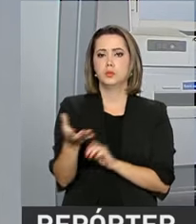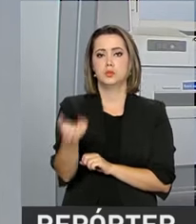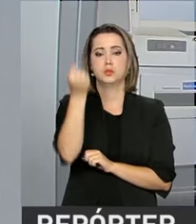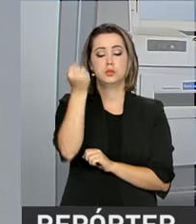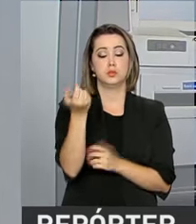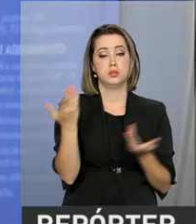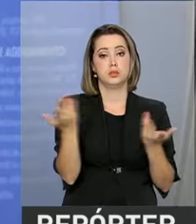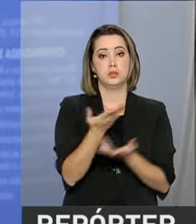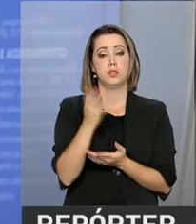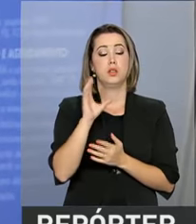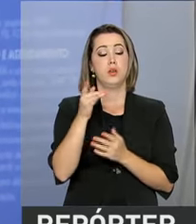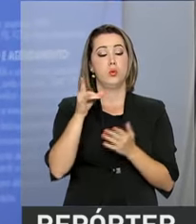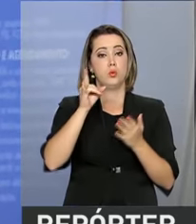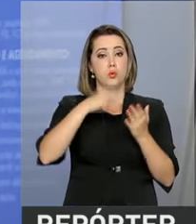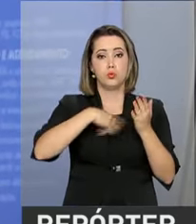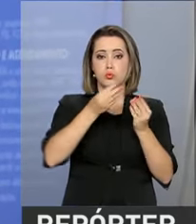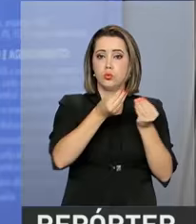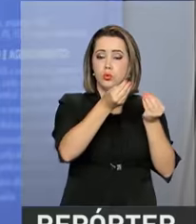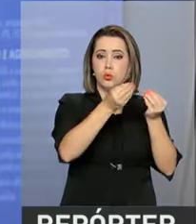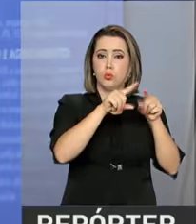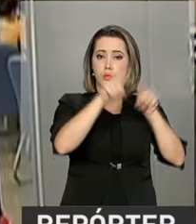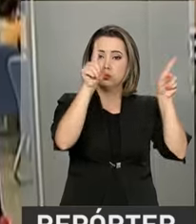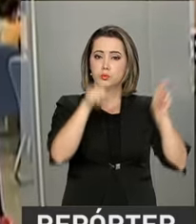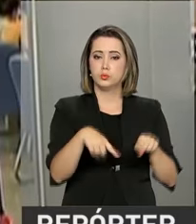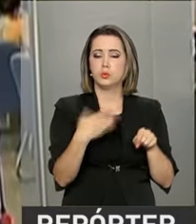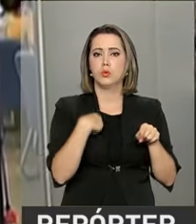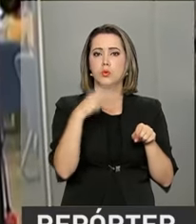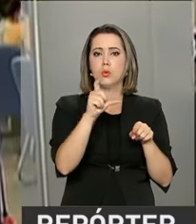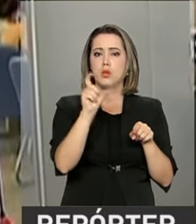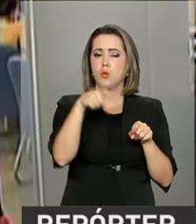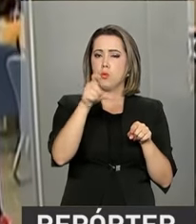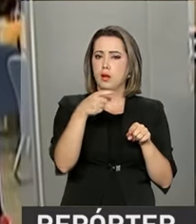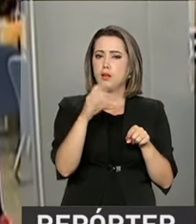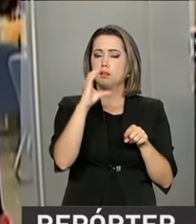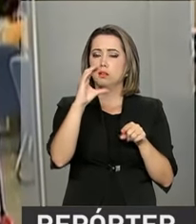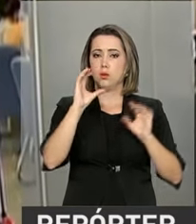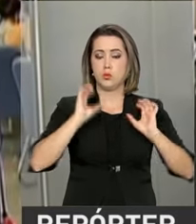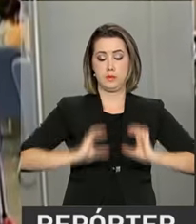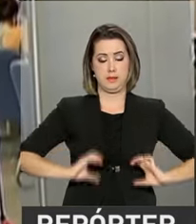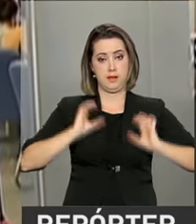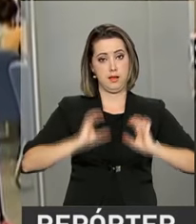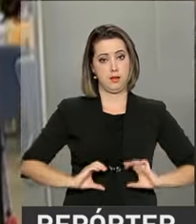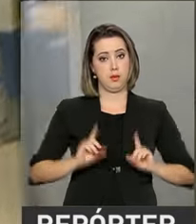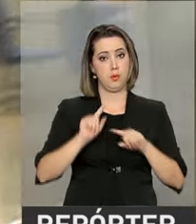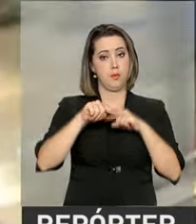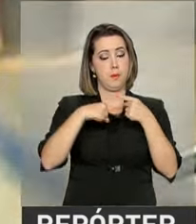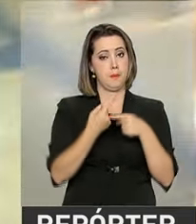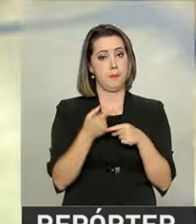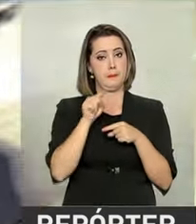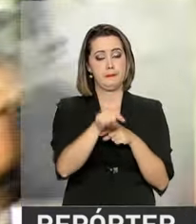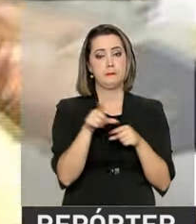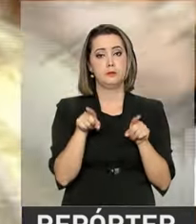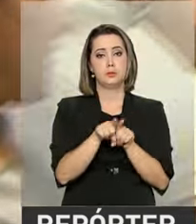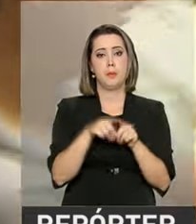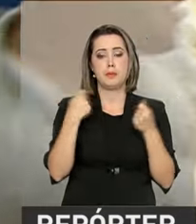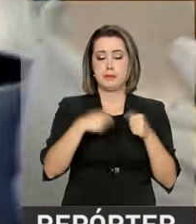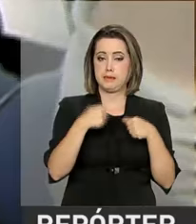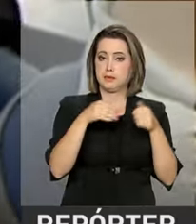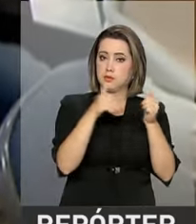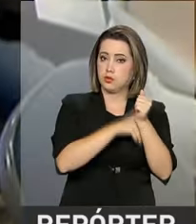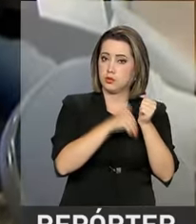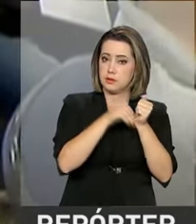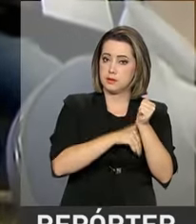senha do cidadão. Para valores até R$ 3.000, o saque pode ser realizado com o cartão do cidadão e senha